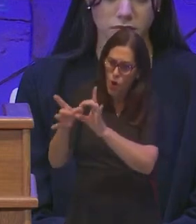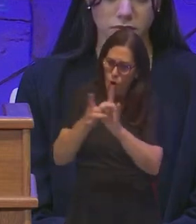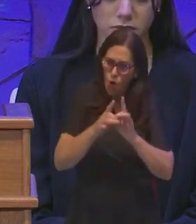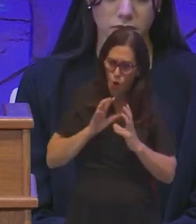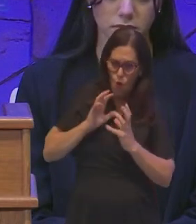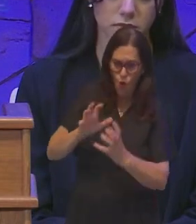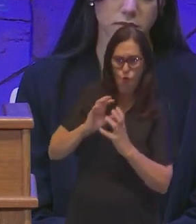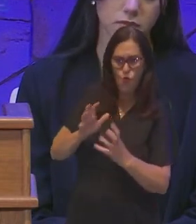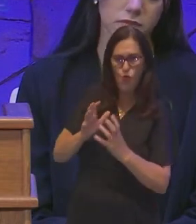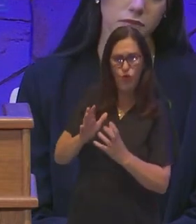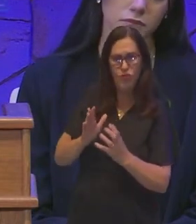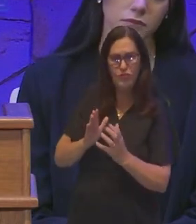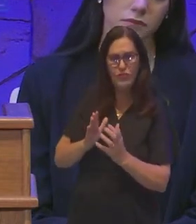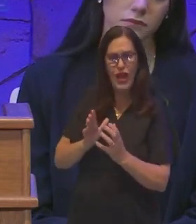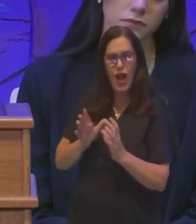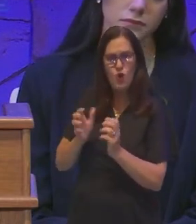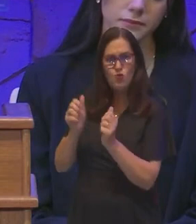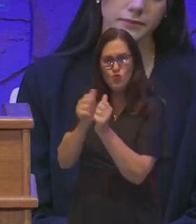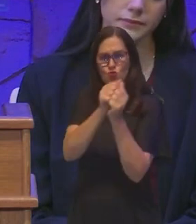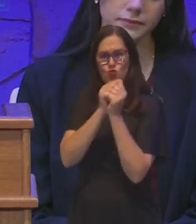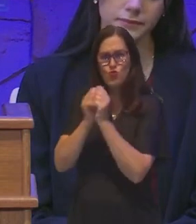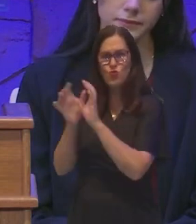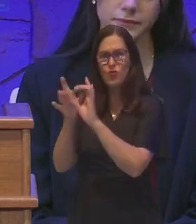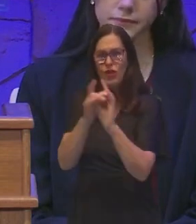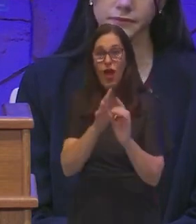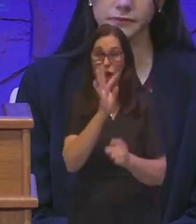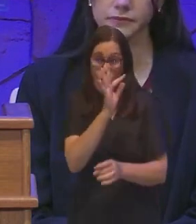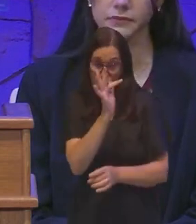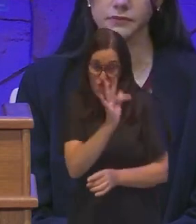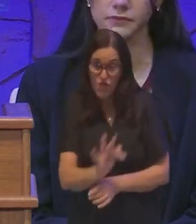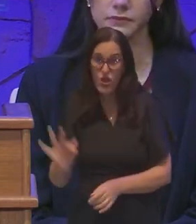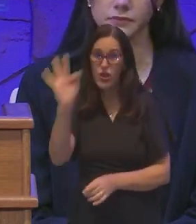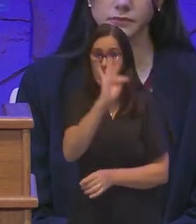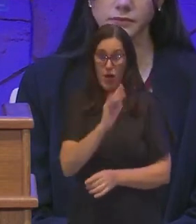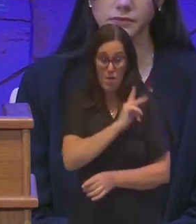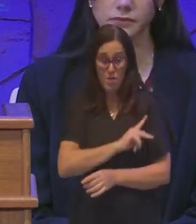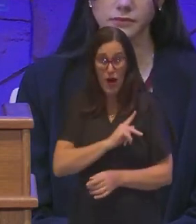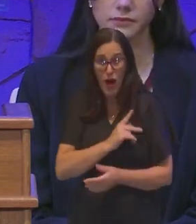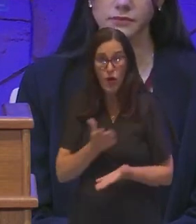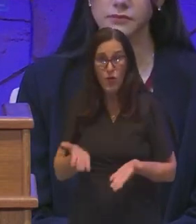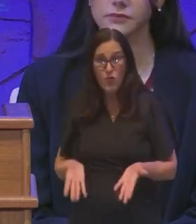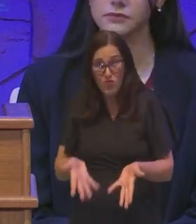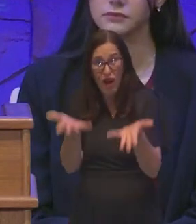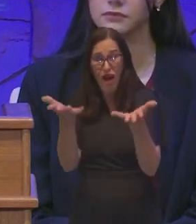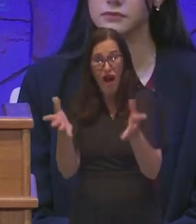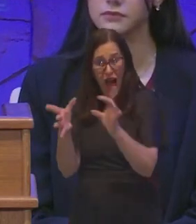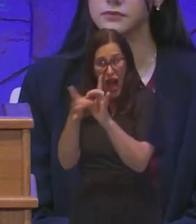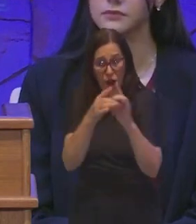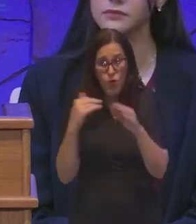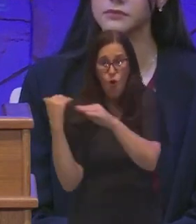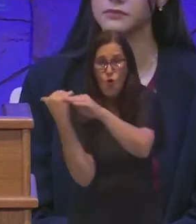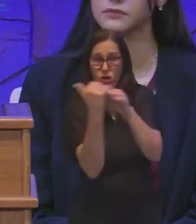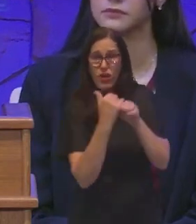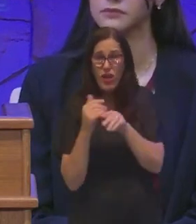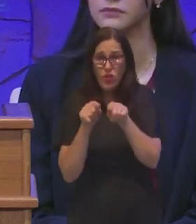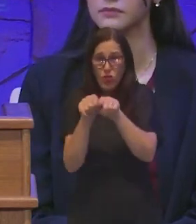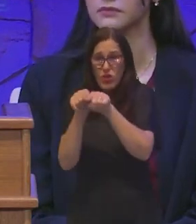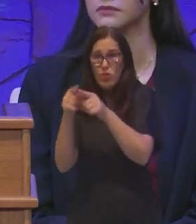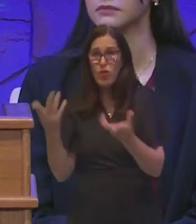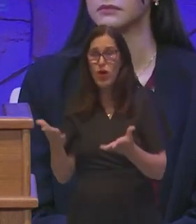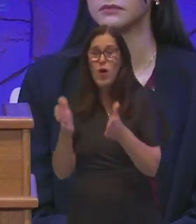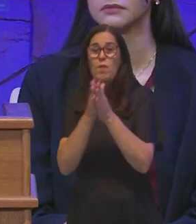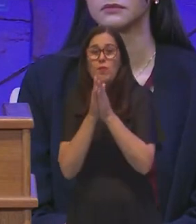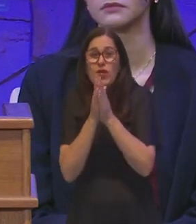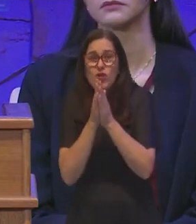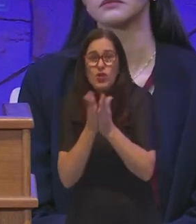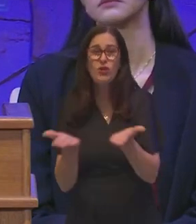convivência que nos leva à unidade. Em Filipenses, Paulo apela à unidade, à harmonia entre os irmãos, pedindo